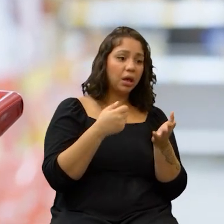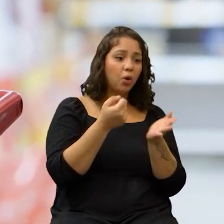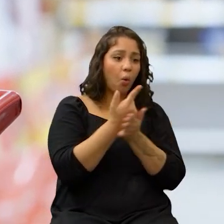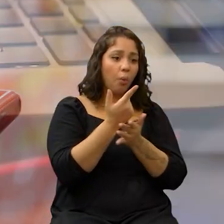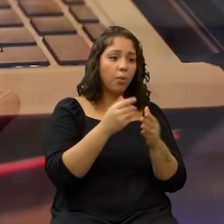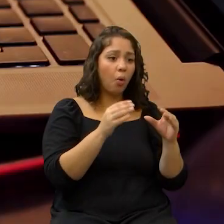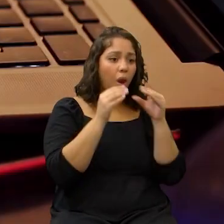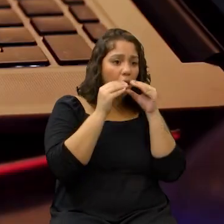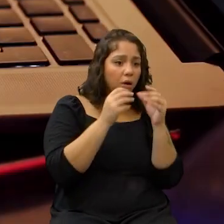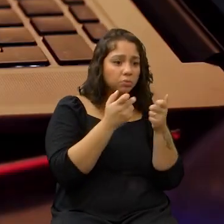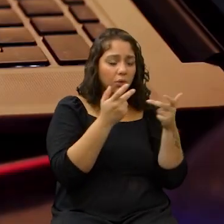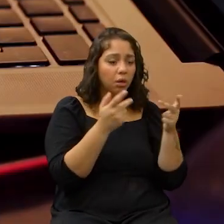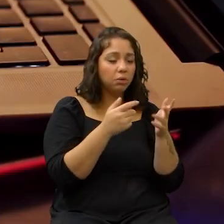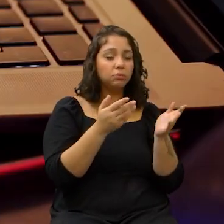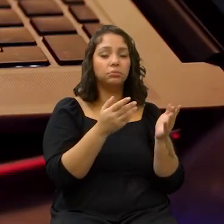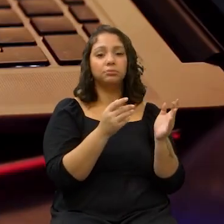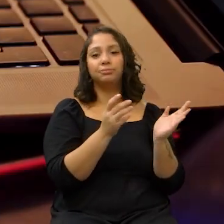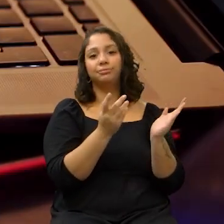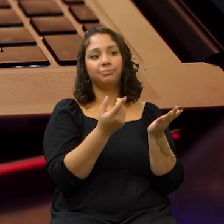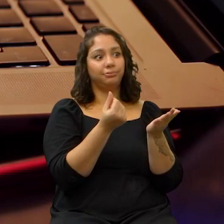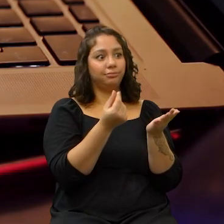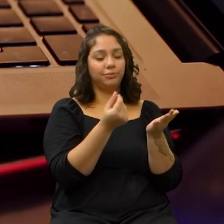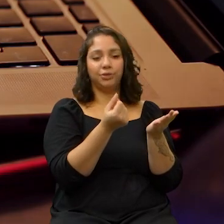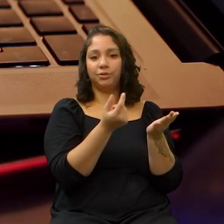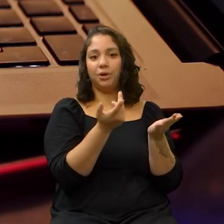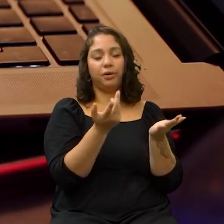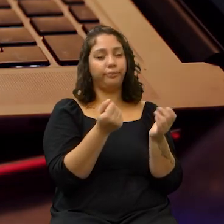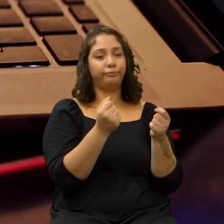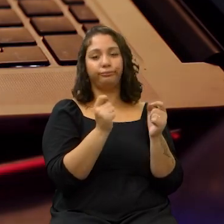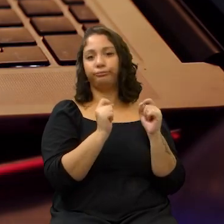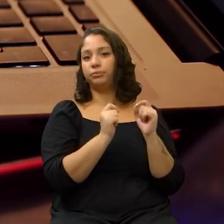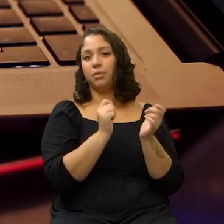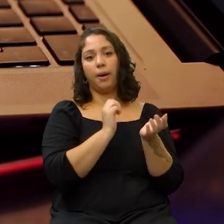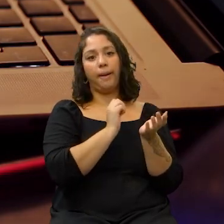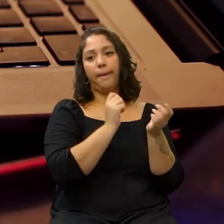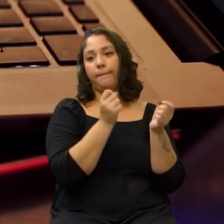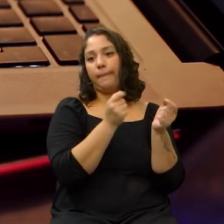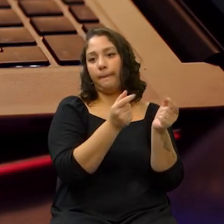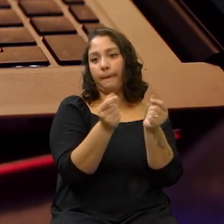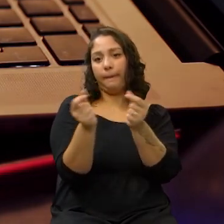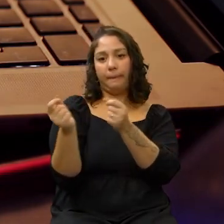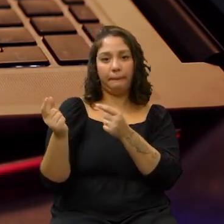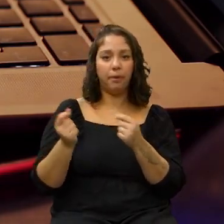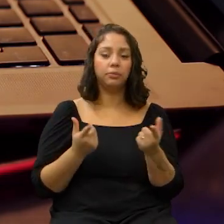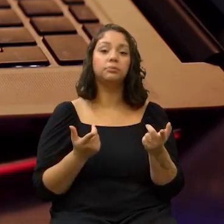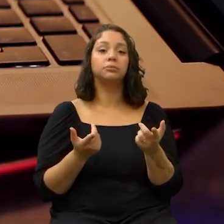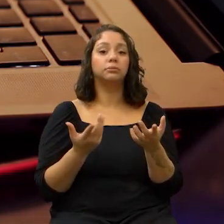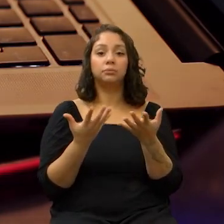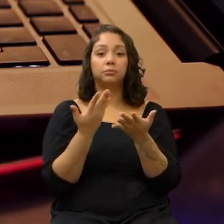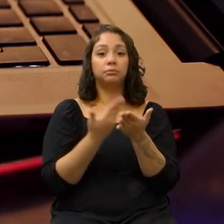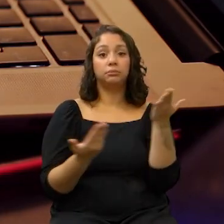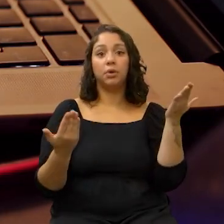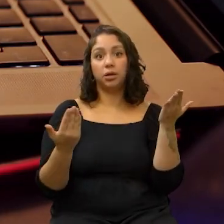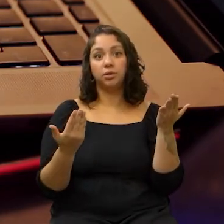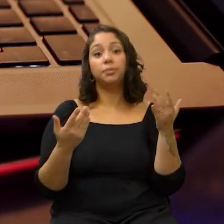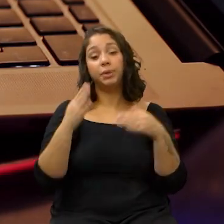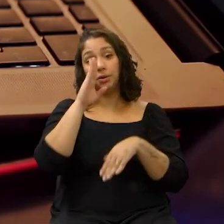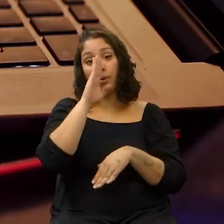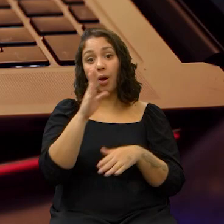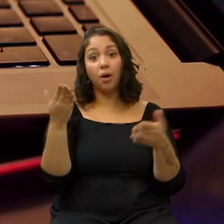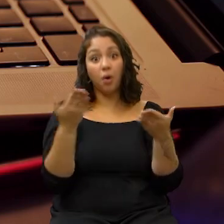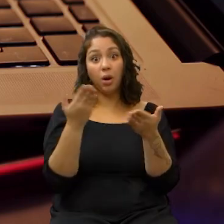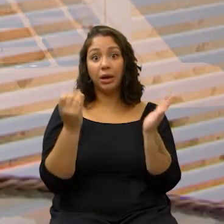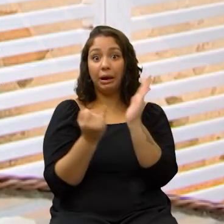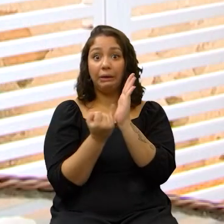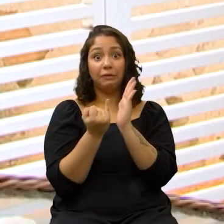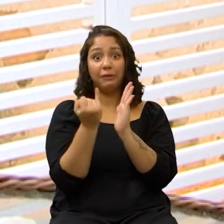consumiu alguma coisinha assim, foi embora o dinheiro. Ainda mais agora que a gente está vivendo um período que a inflação está muito elevada, né? Então, tivemos um pico de inflação